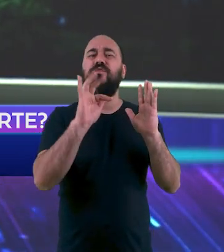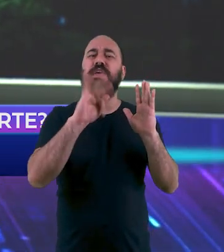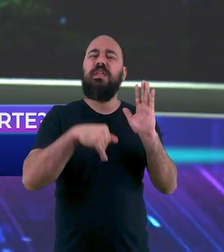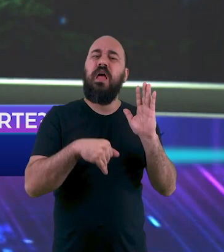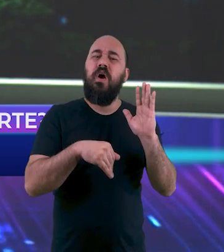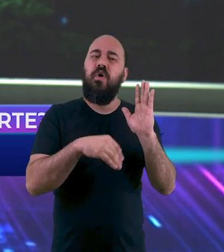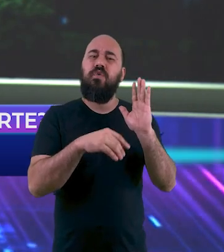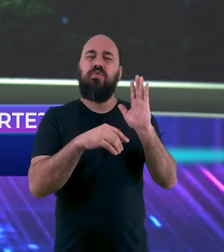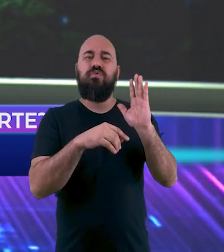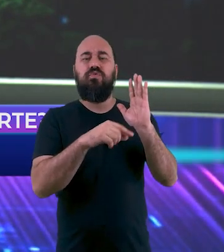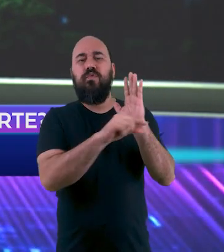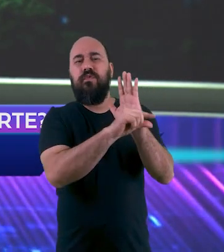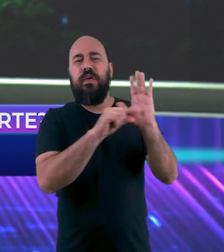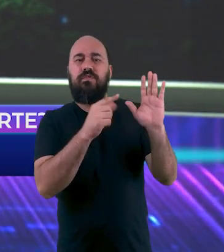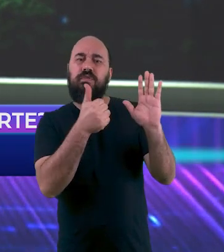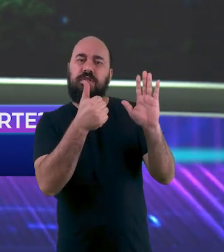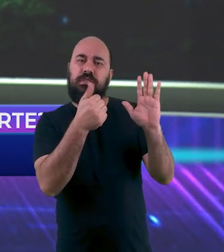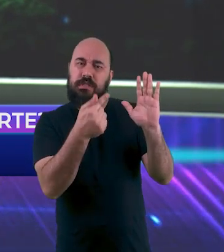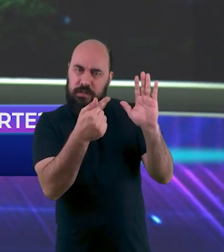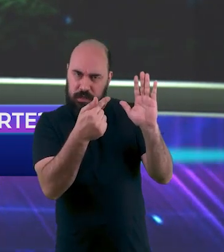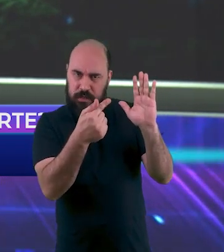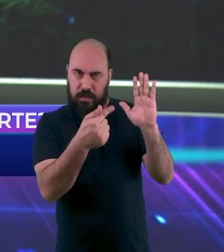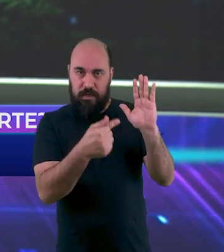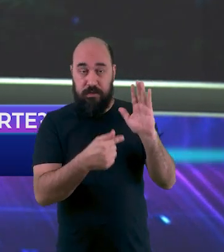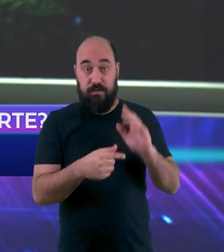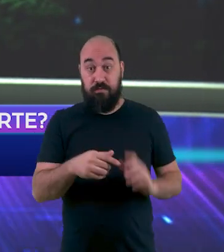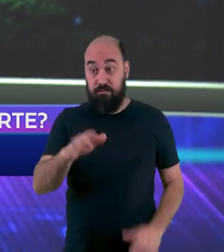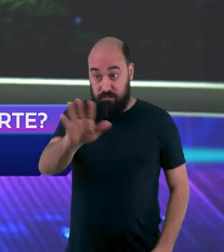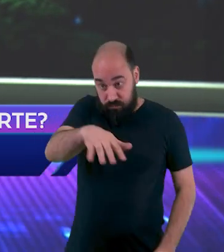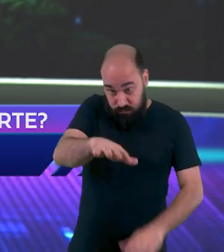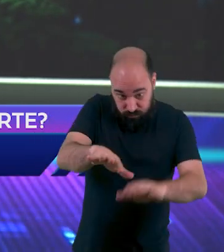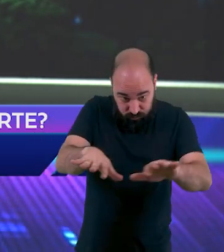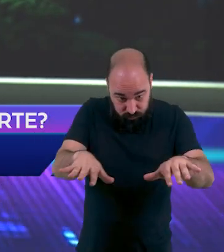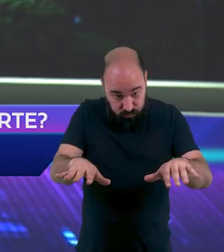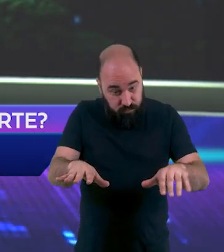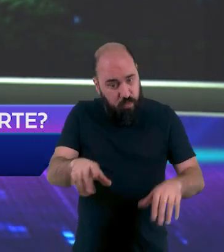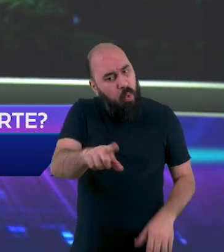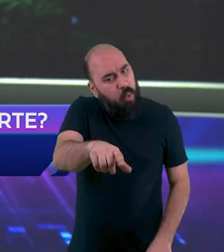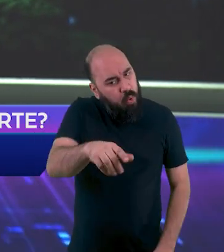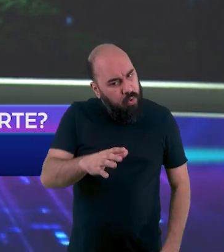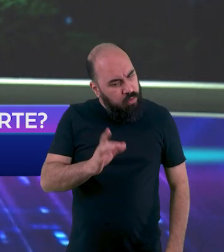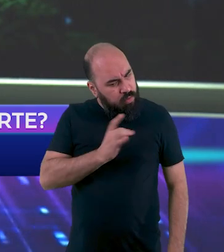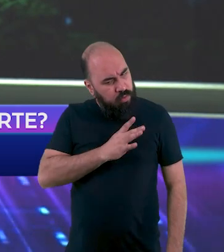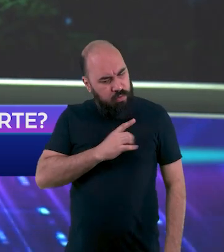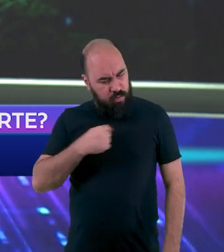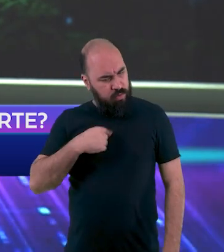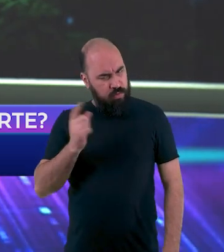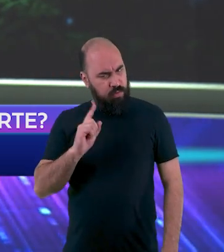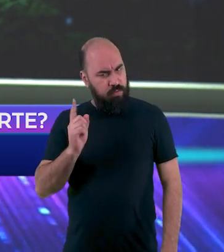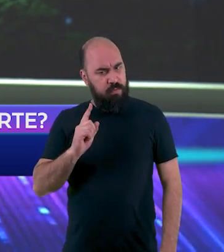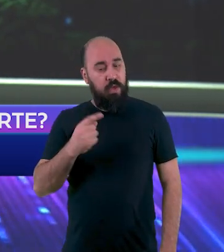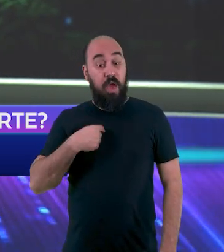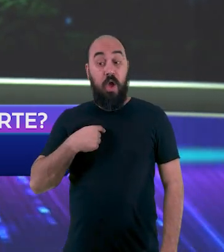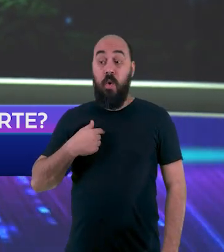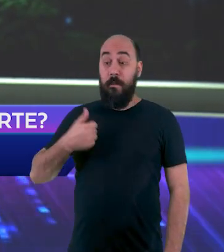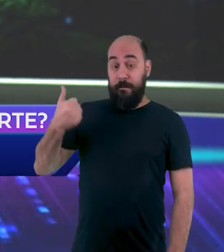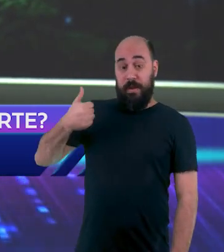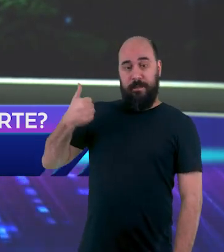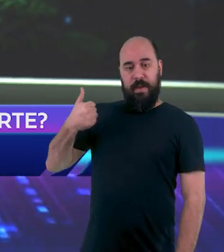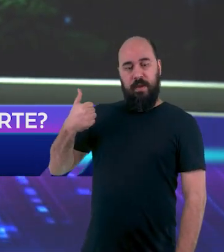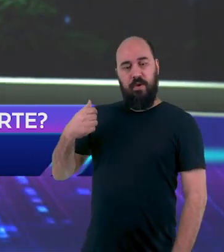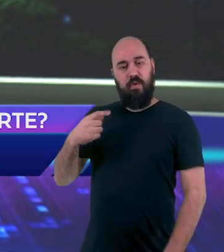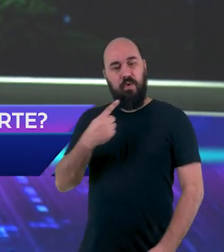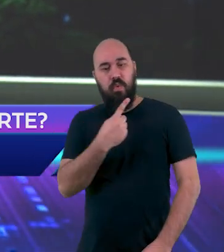finalzinho do verso 17. Não temas, eu sou o primeiro e o último. Agora vem o verso